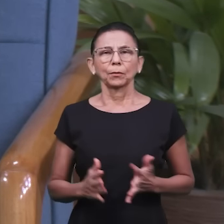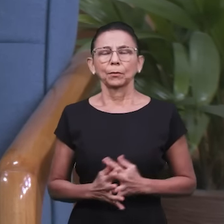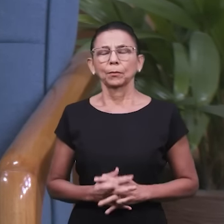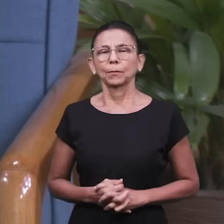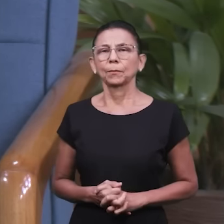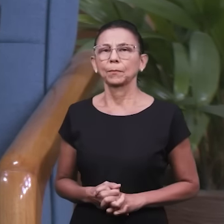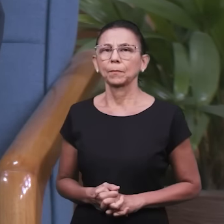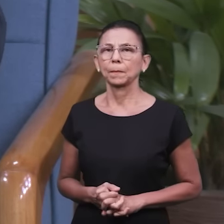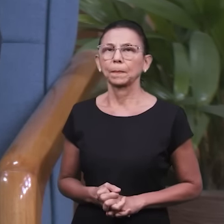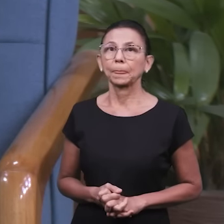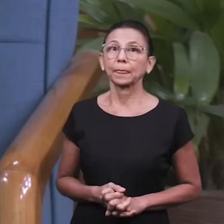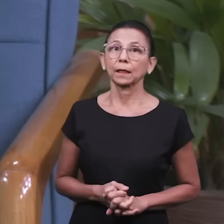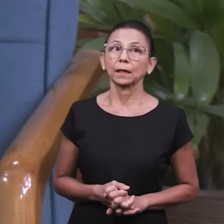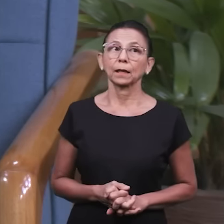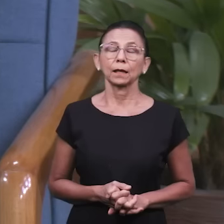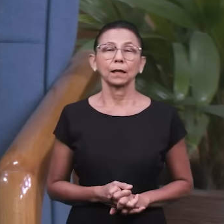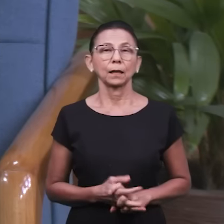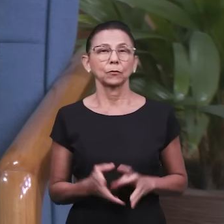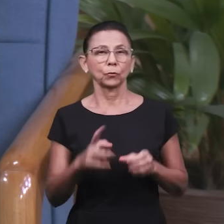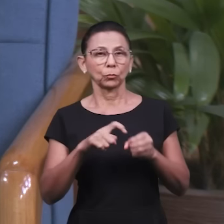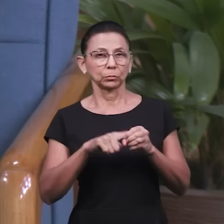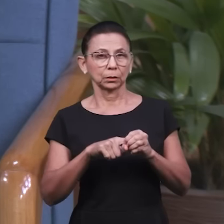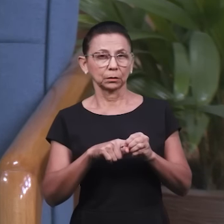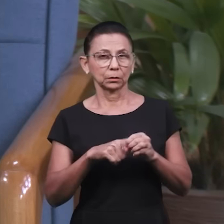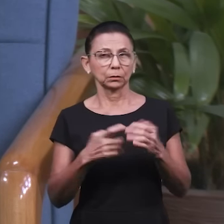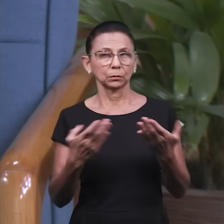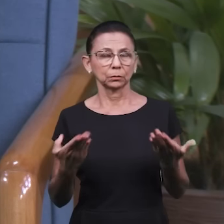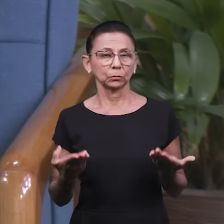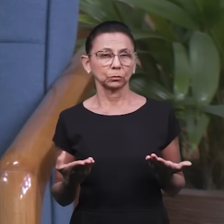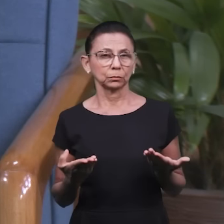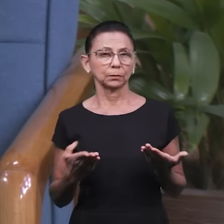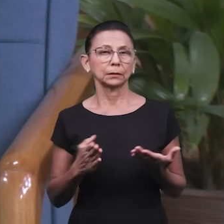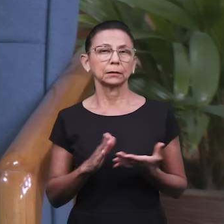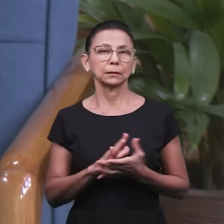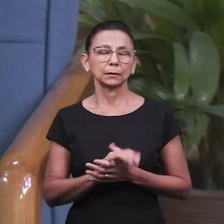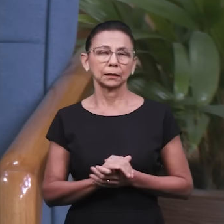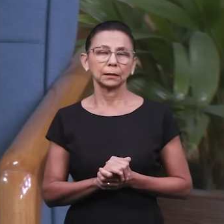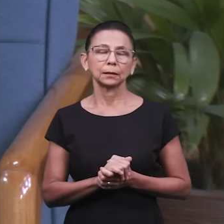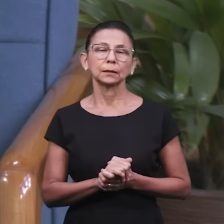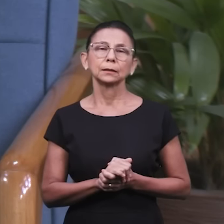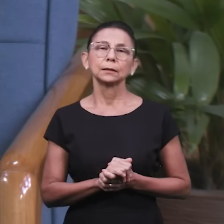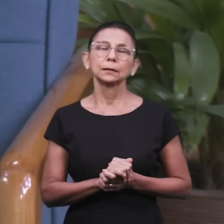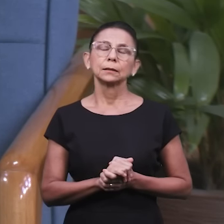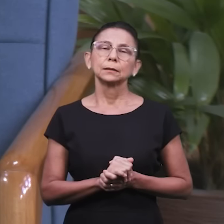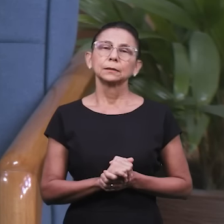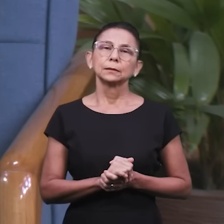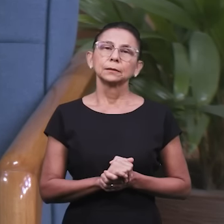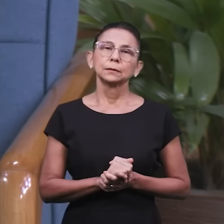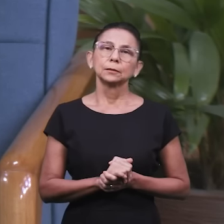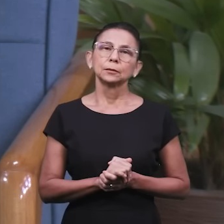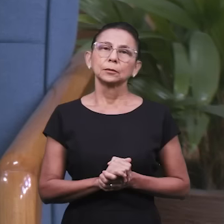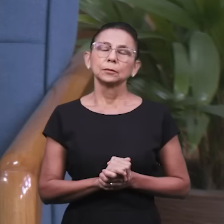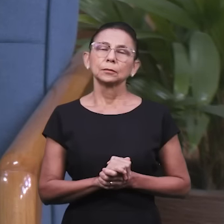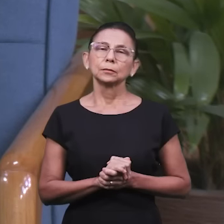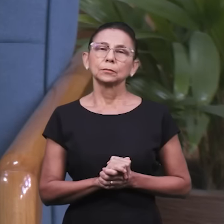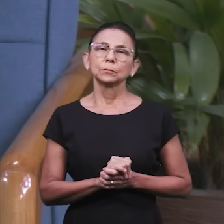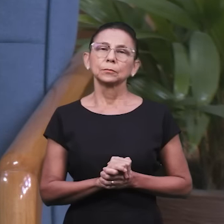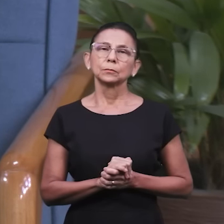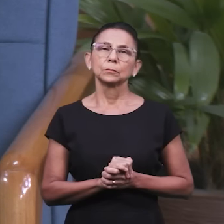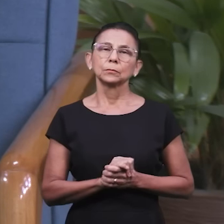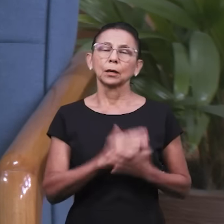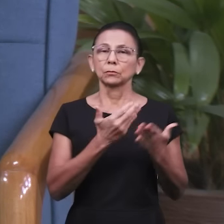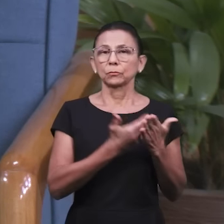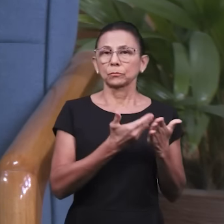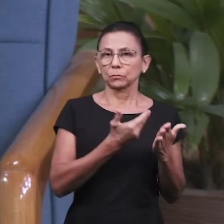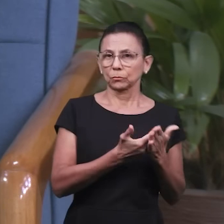retornando aqui para o início do capítulo e aquilo que a palavra vem dizendo, e aqui a gente vem